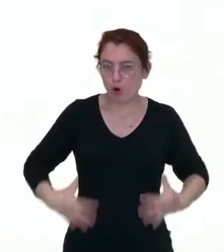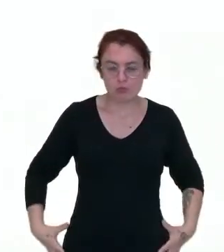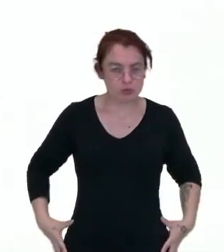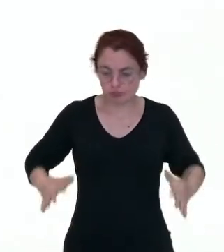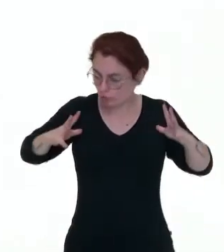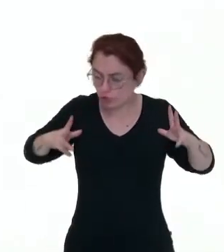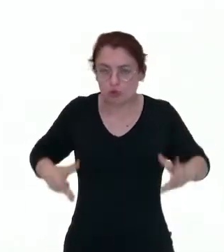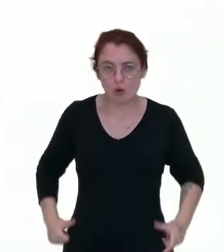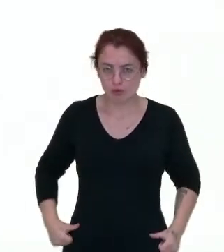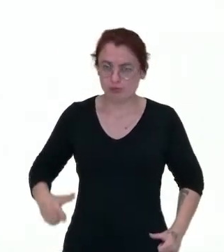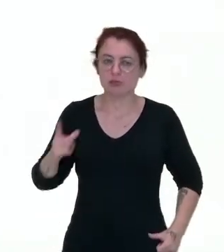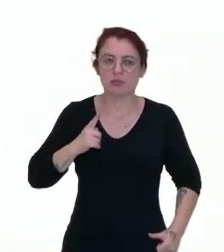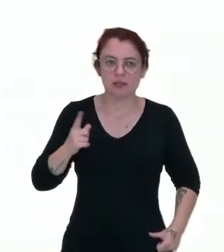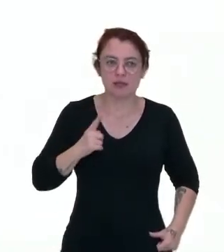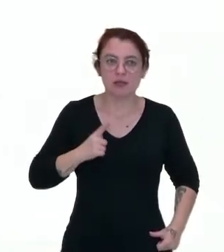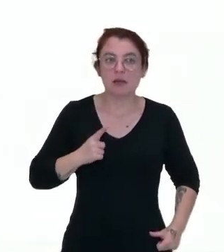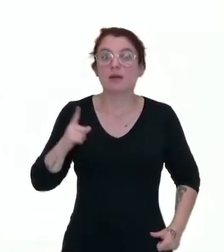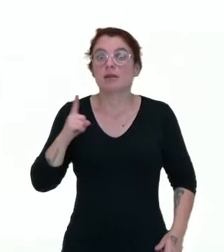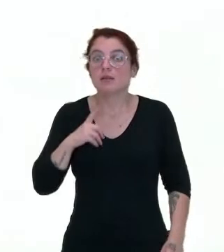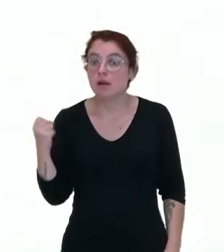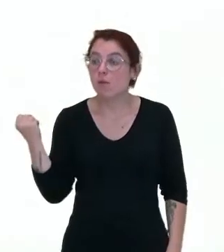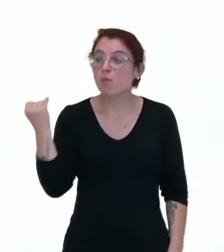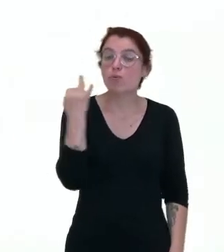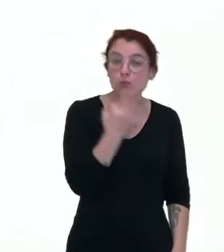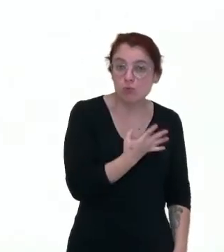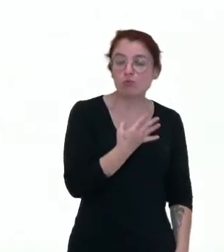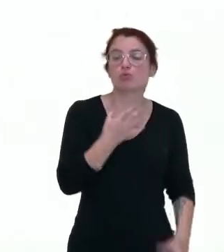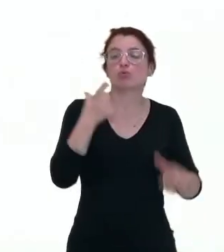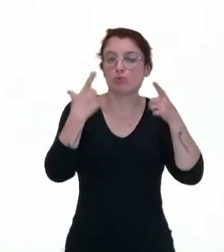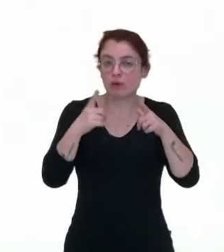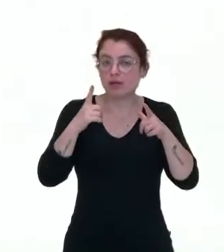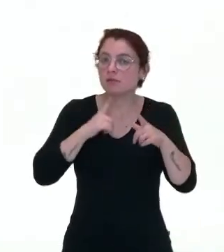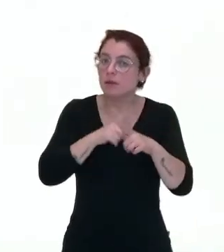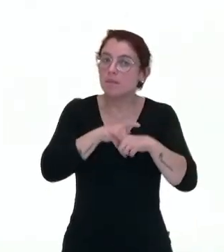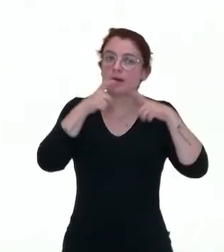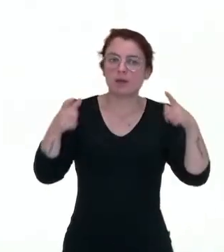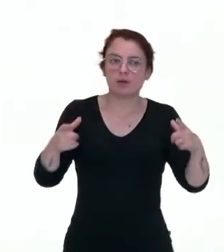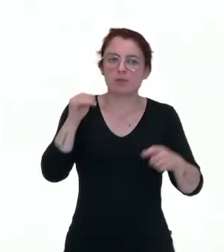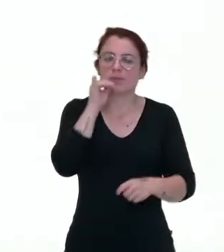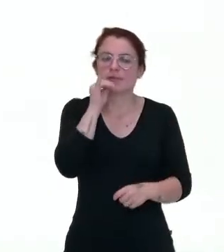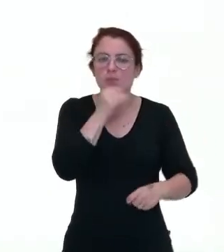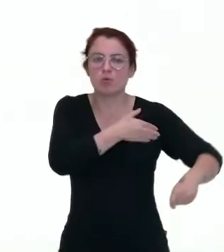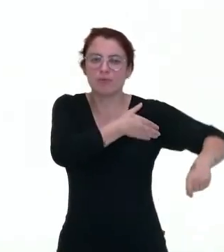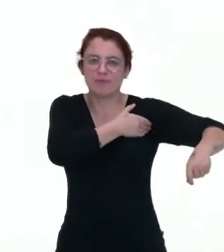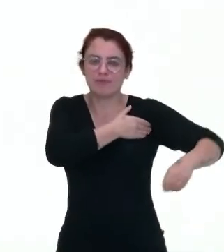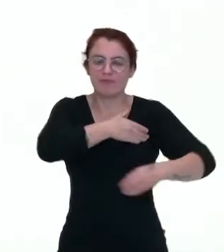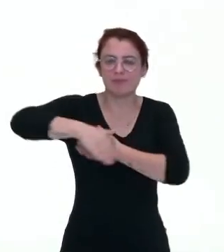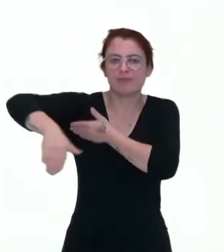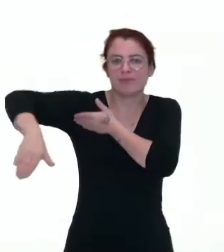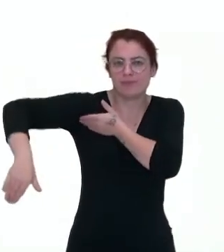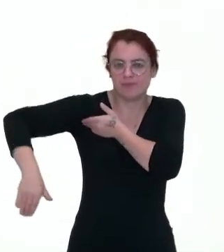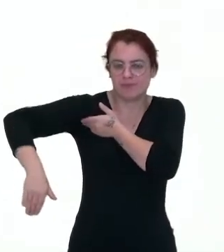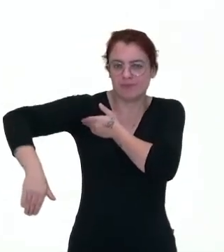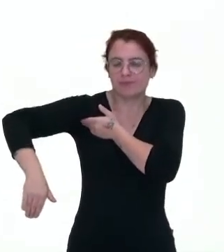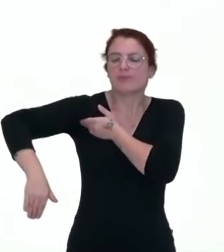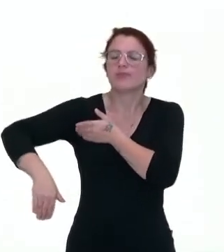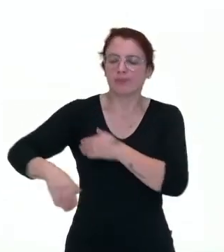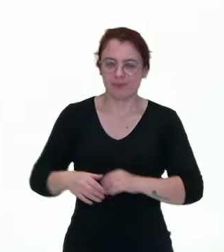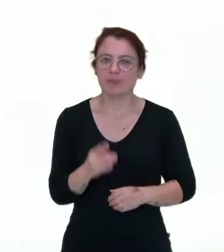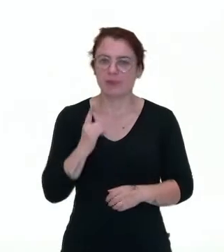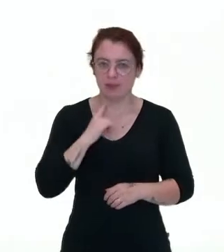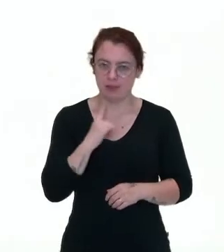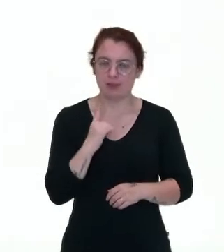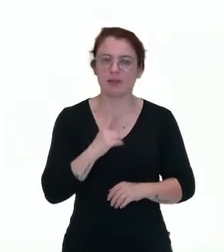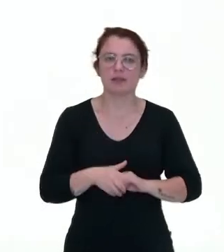encontrar em maior quantidade em algumas regiões do nosso corpo. Por exemplo, nas axilas, né? Então esquerda e